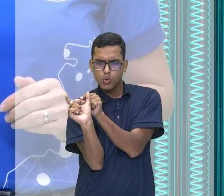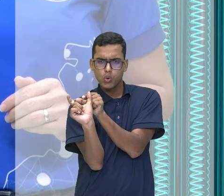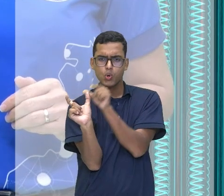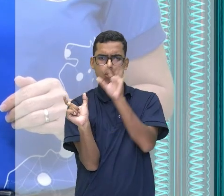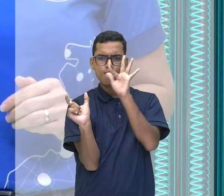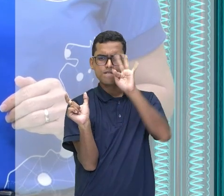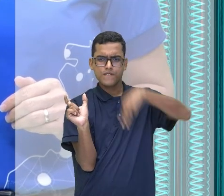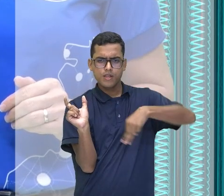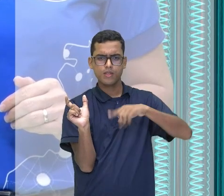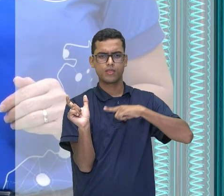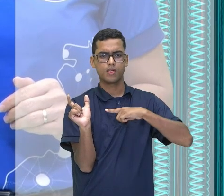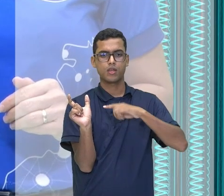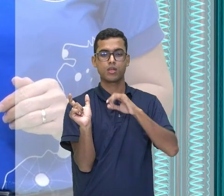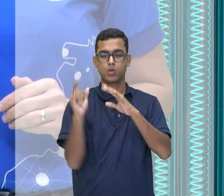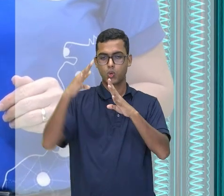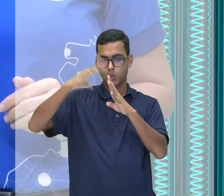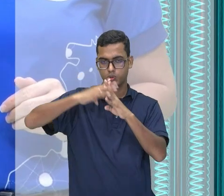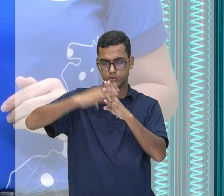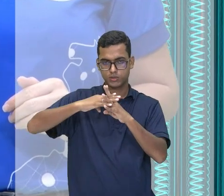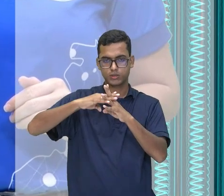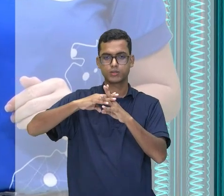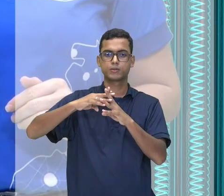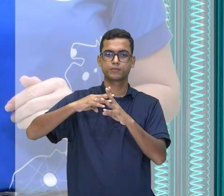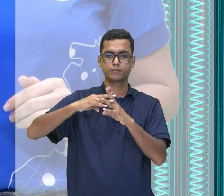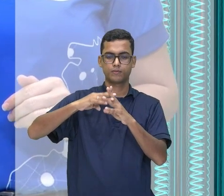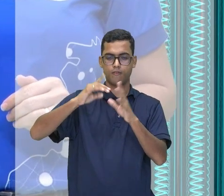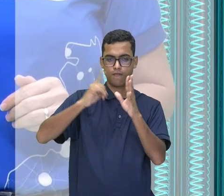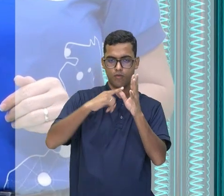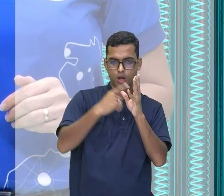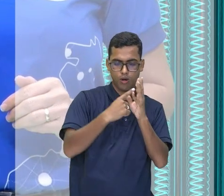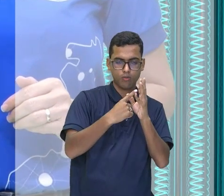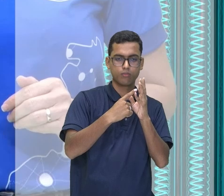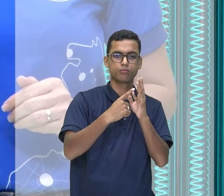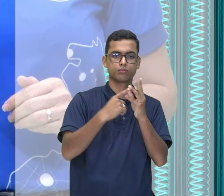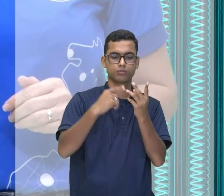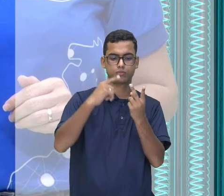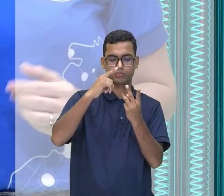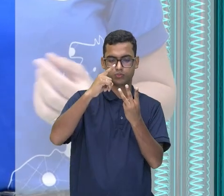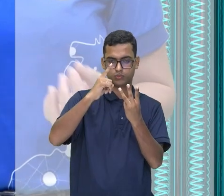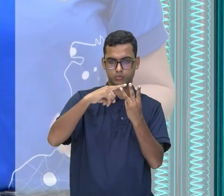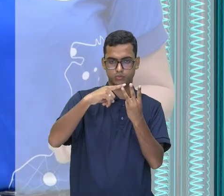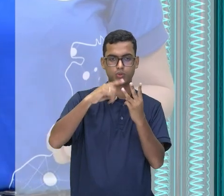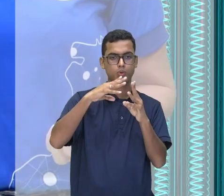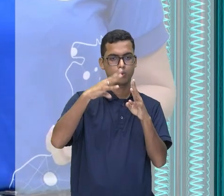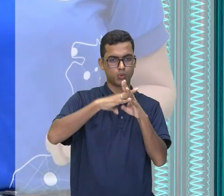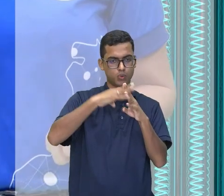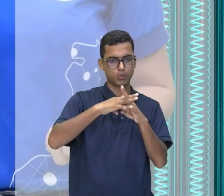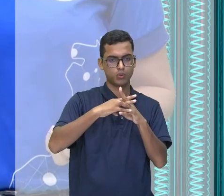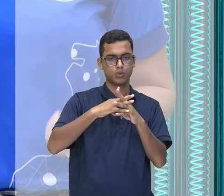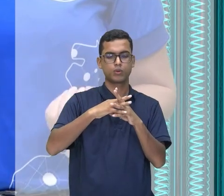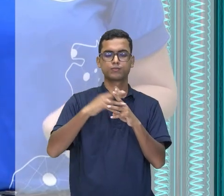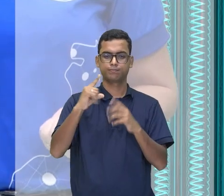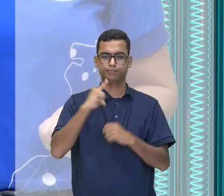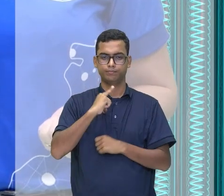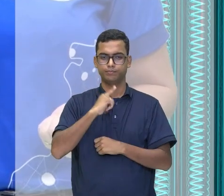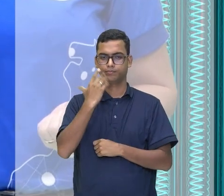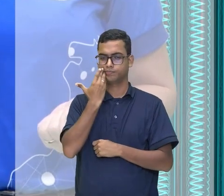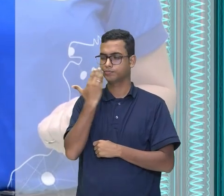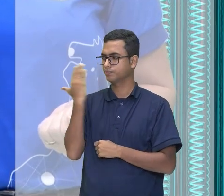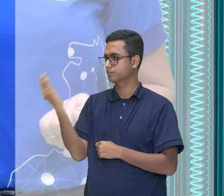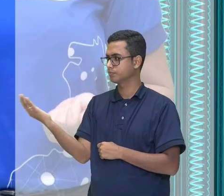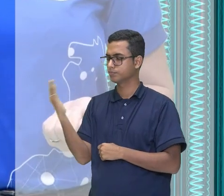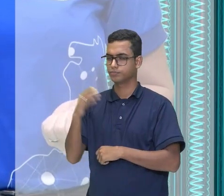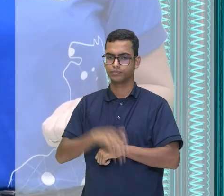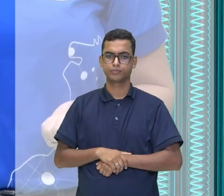e acrescentar aqui o ing. No caso aqui da palavra stop, que é o verbo parar, né? T é consoante, O